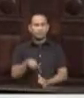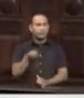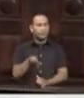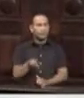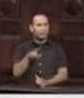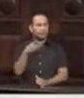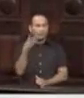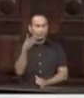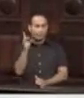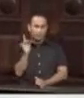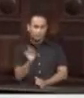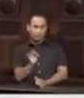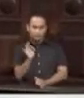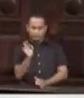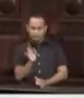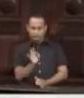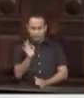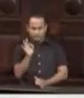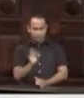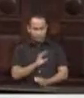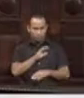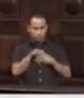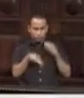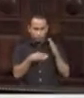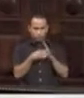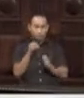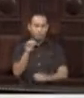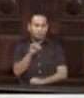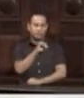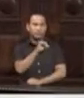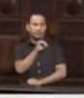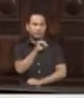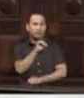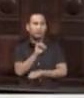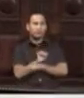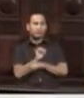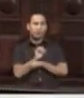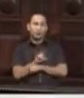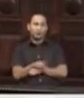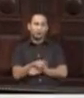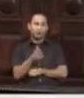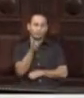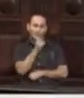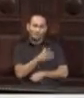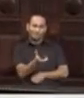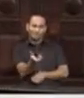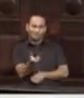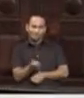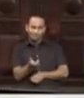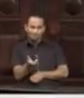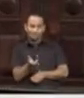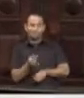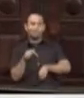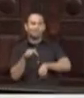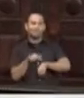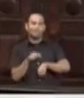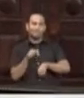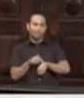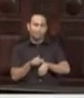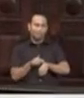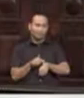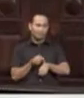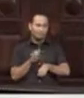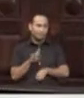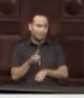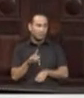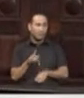de 30% de tudo que o Estado arrecadou nesse período, não só com tributação